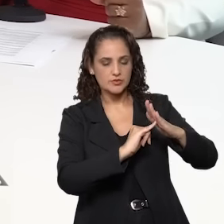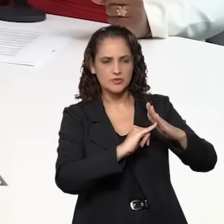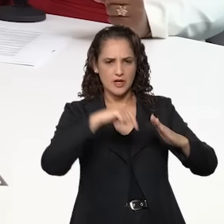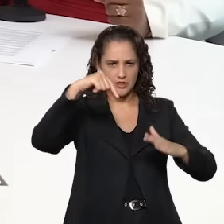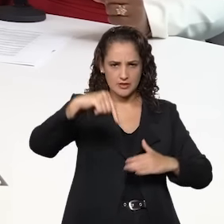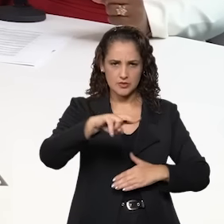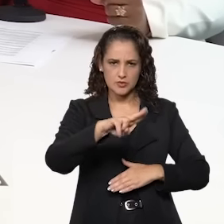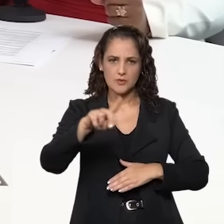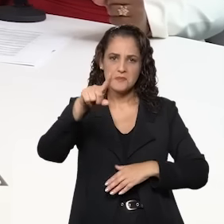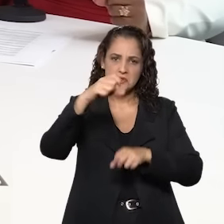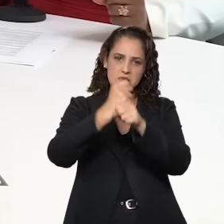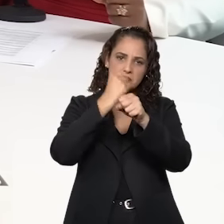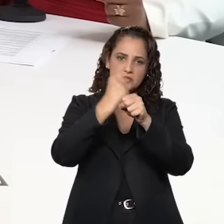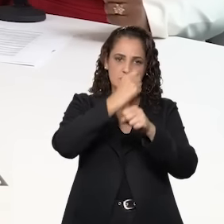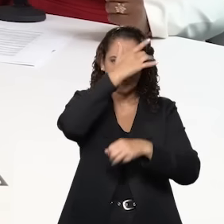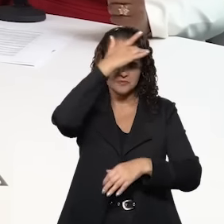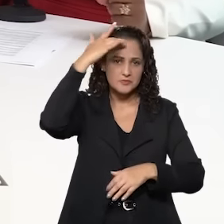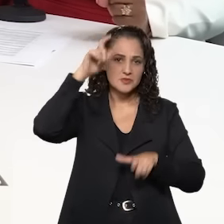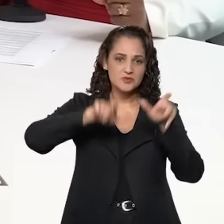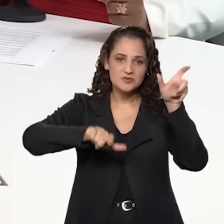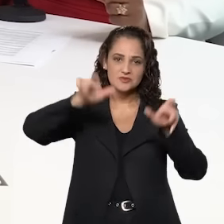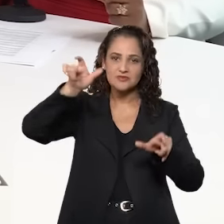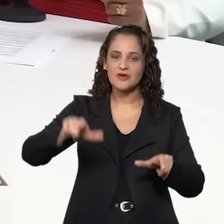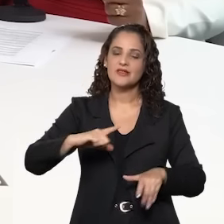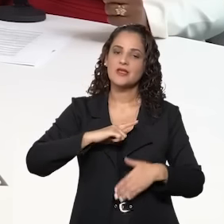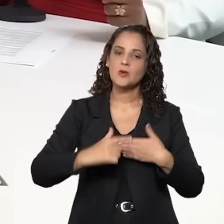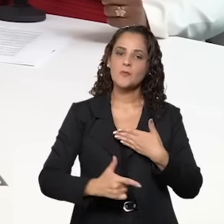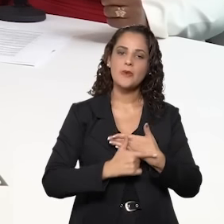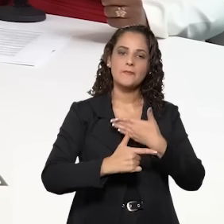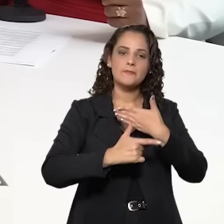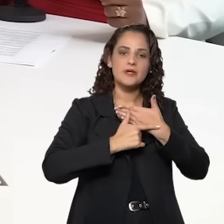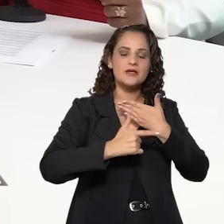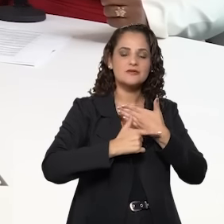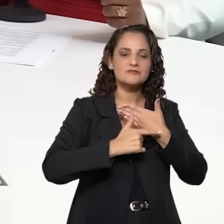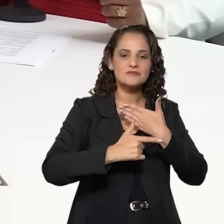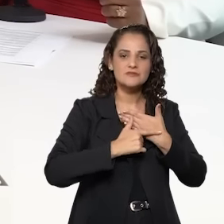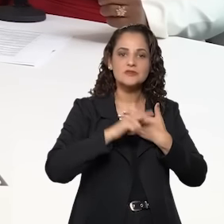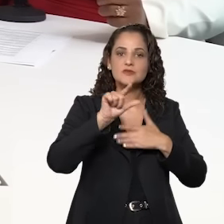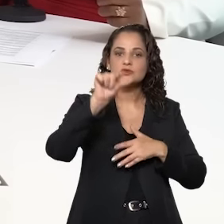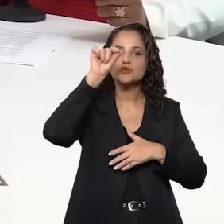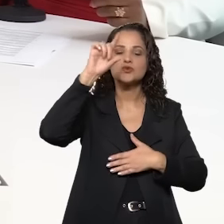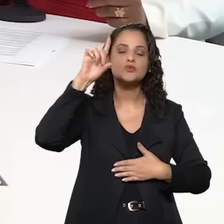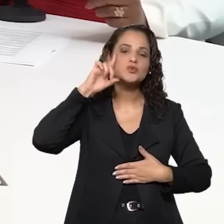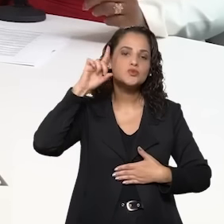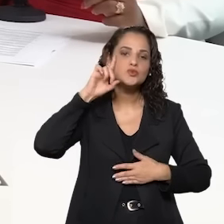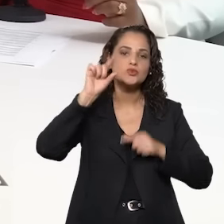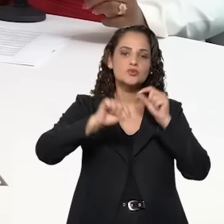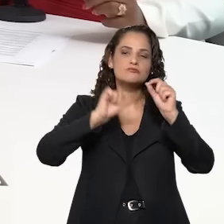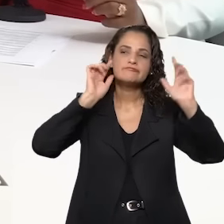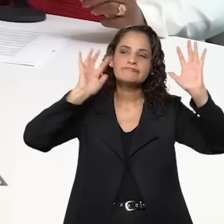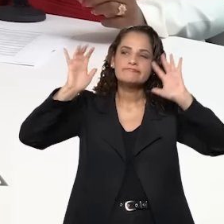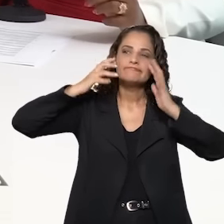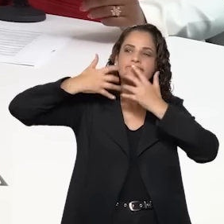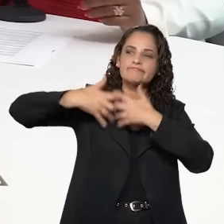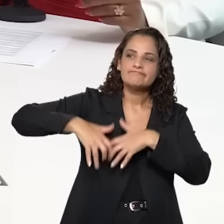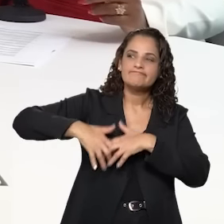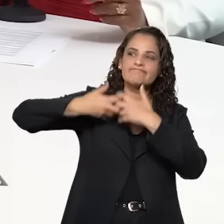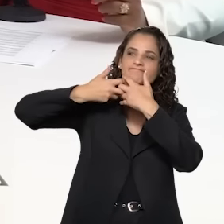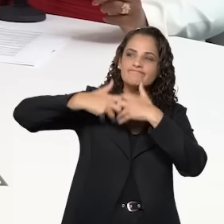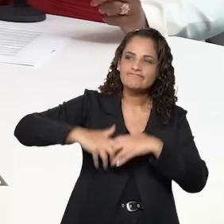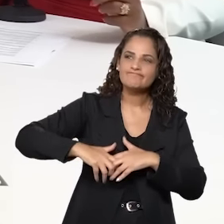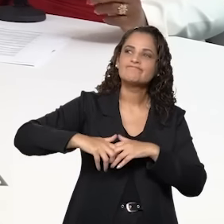aqui são construídas por pessoas por indivíduos que t esse papel e quase que uma escolha diária de refletir